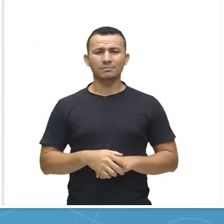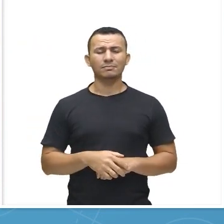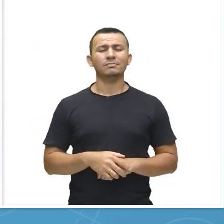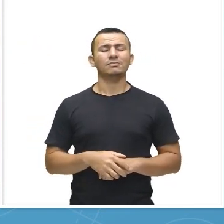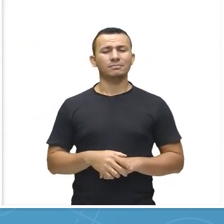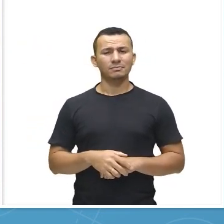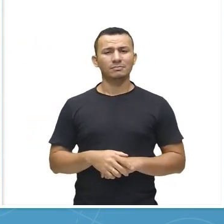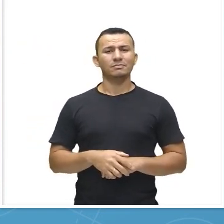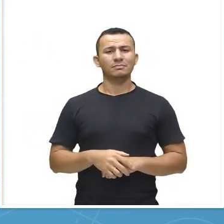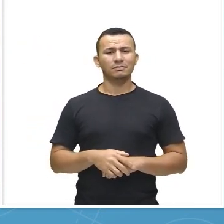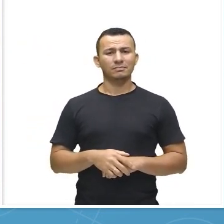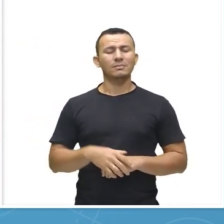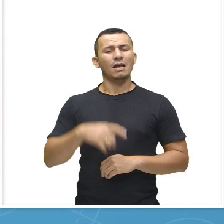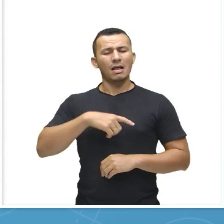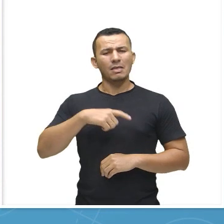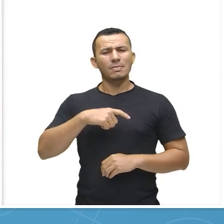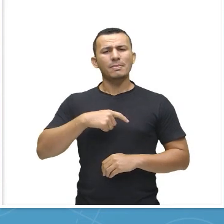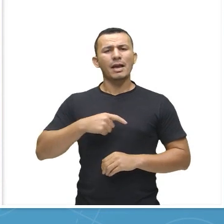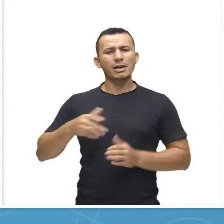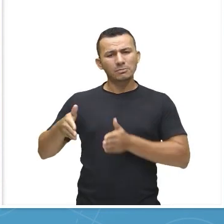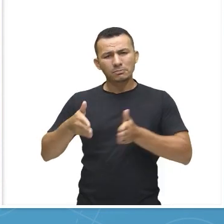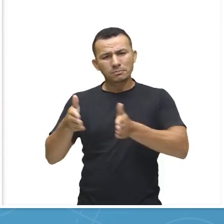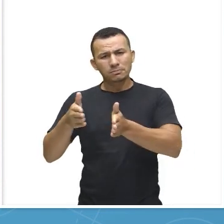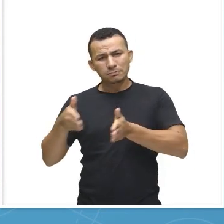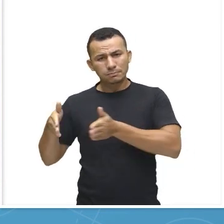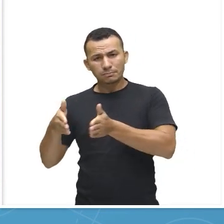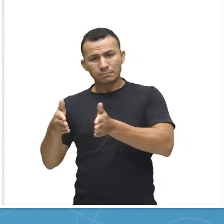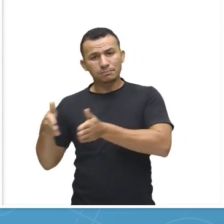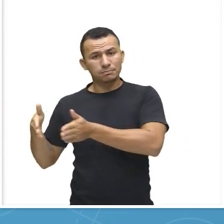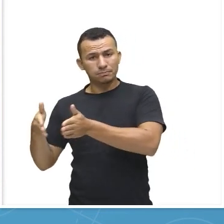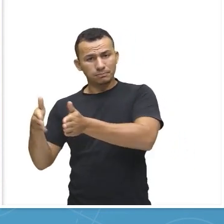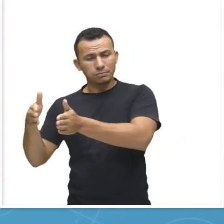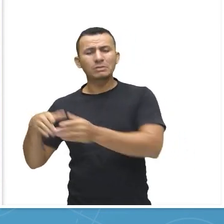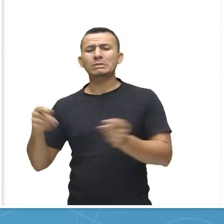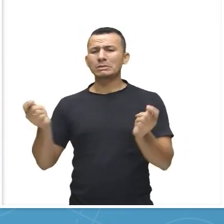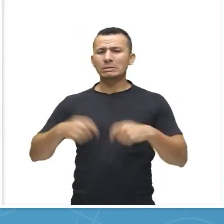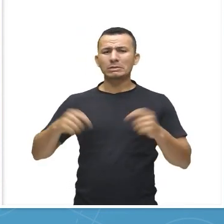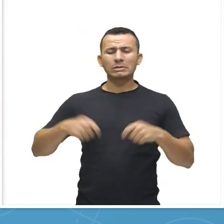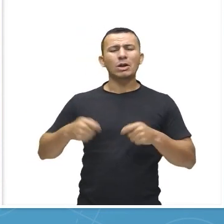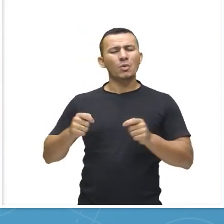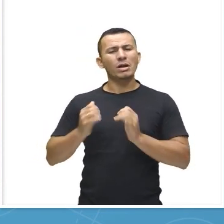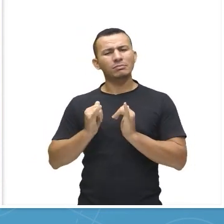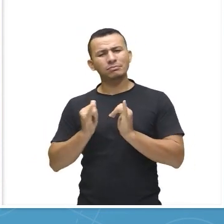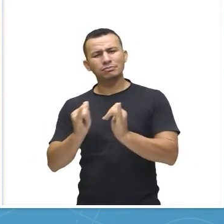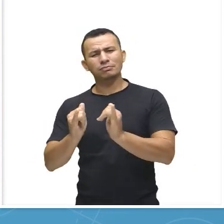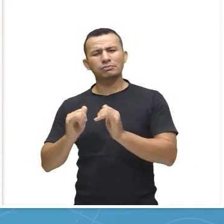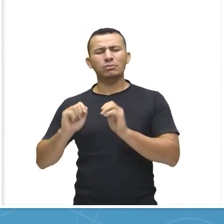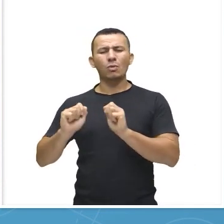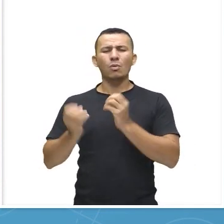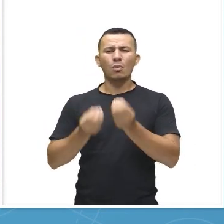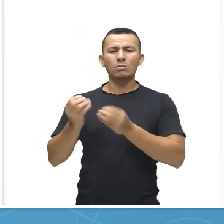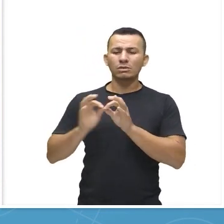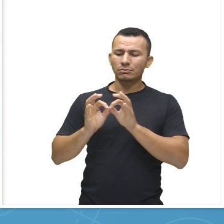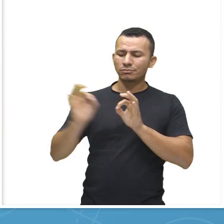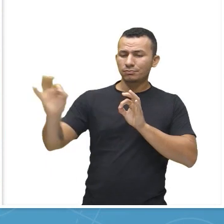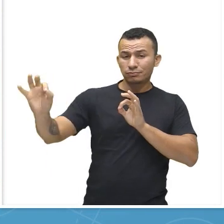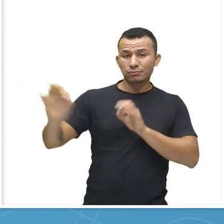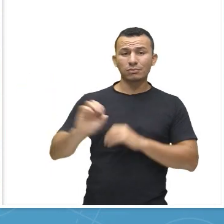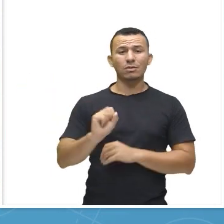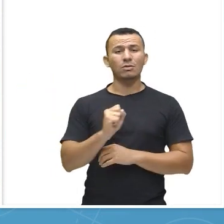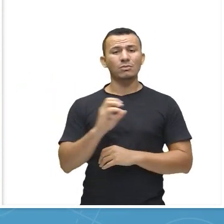corrigido seus trechos em cachoeiras, permitindo a navegação de uma distância de cerca de 800